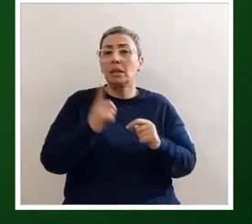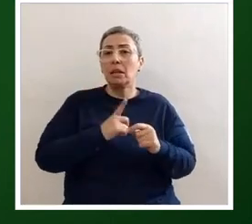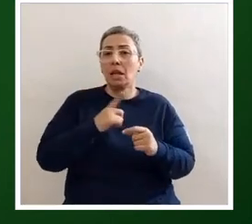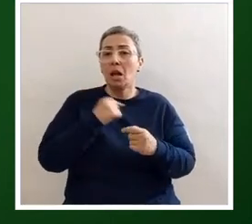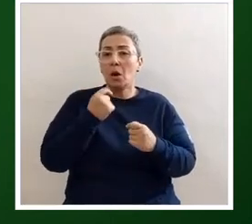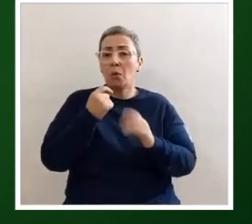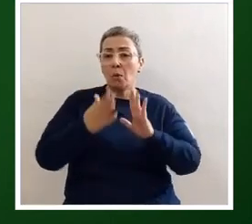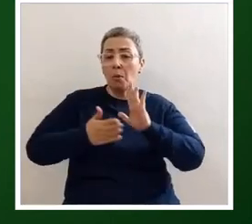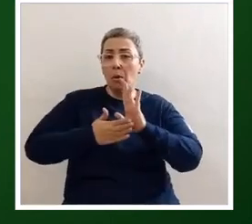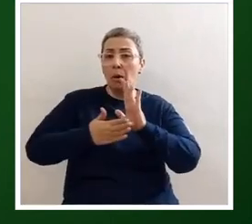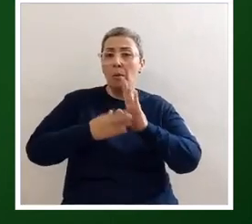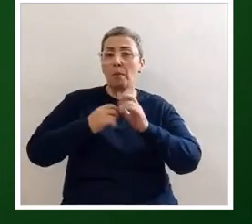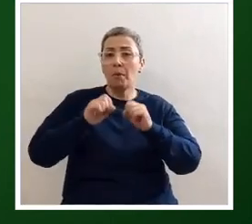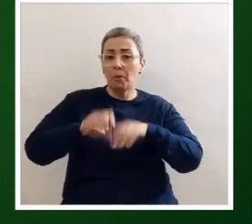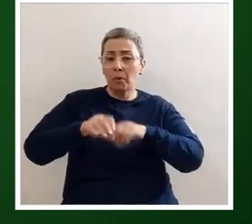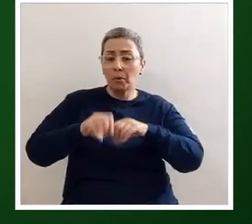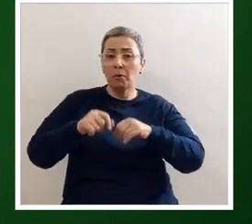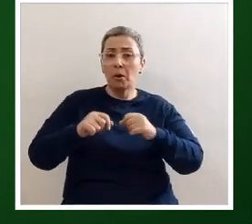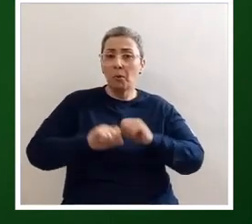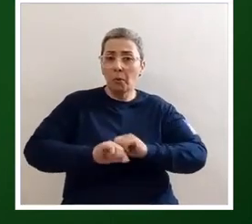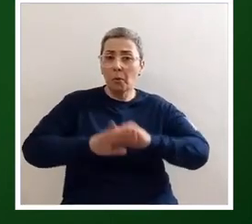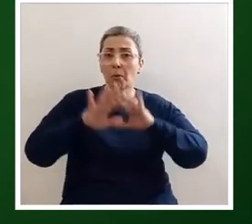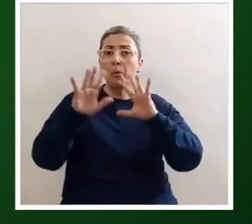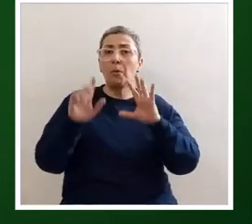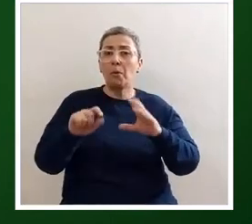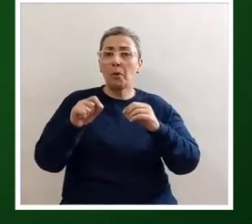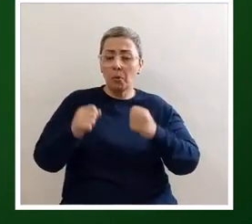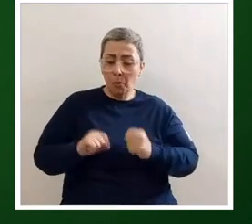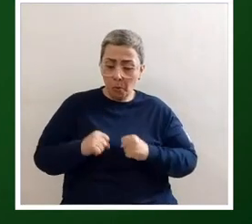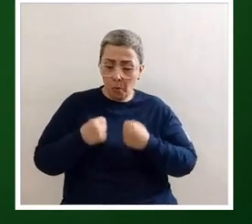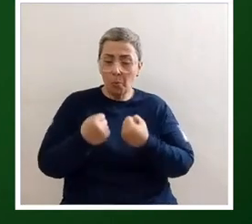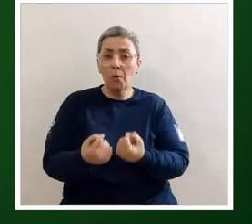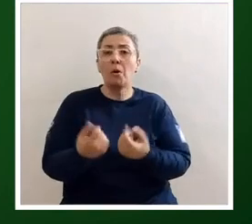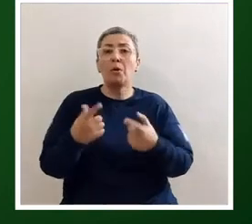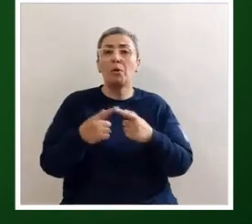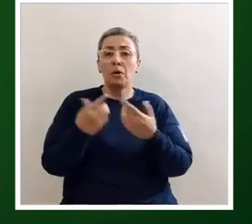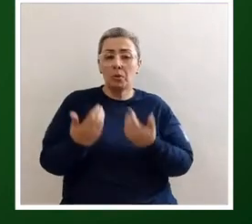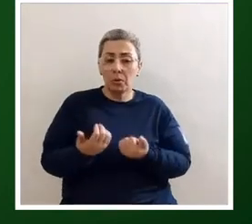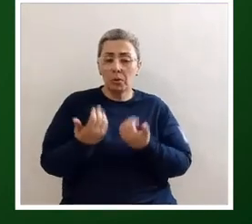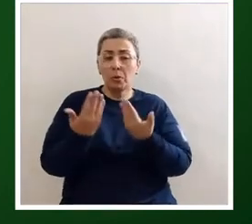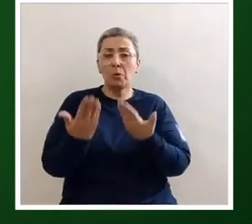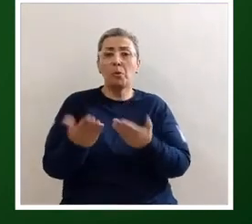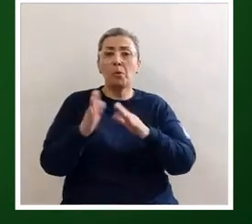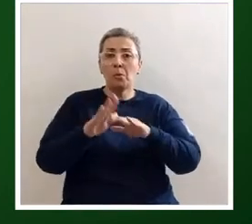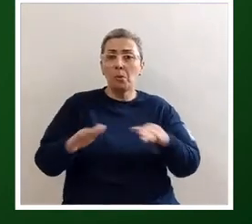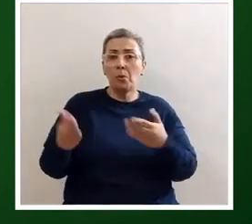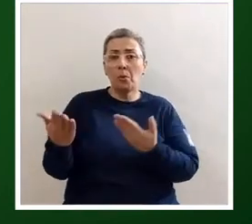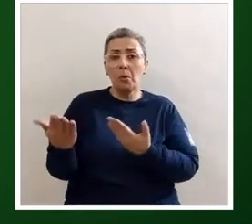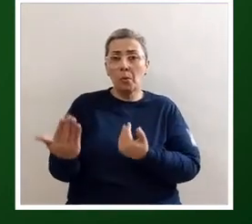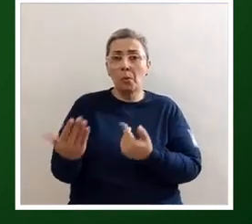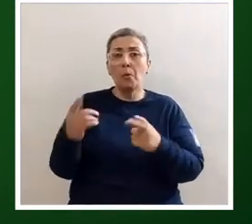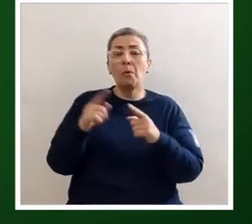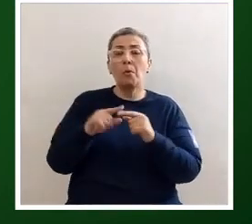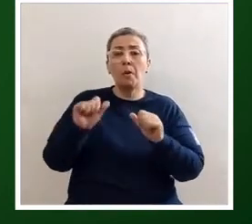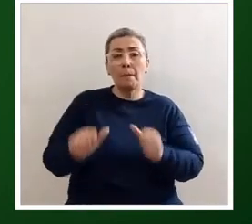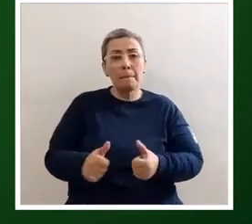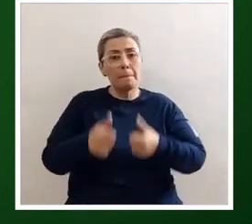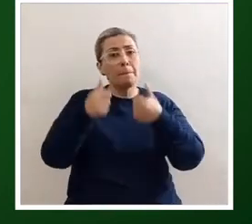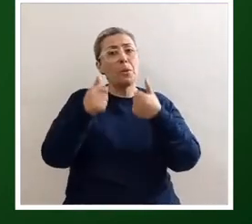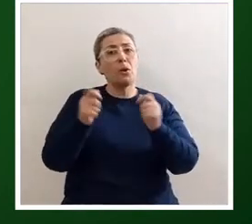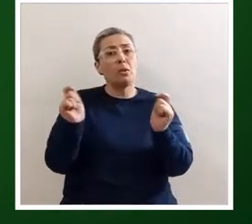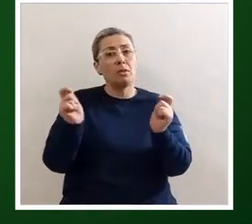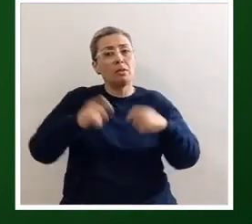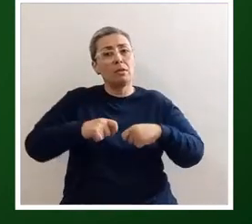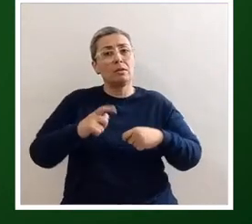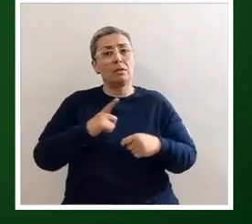um propósito Educacional muito claro dedicando a elas dedicando essas crianças e jovens o melhor das suas